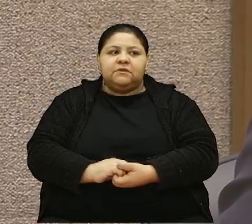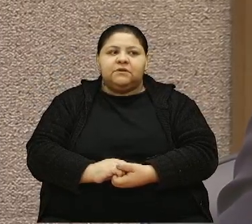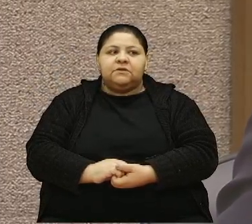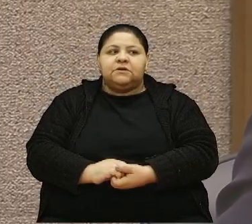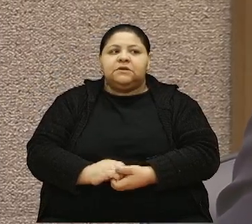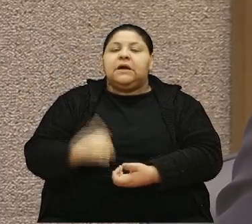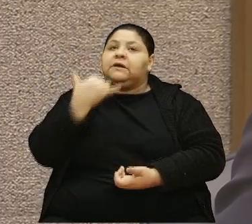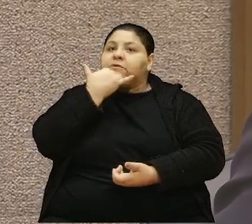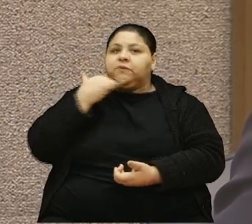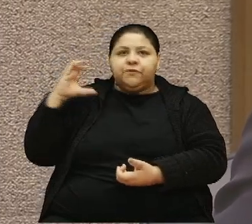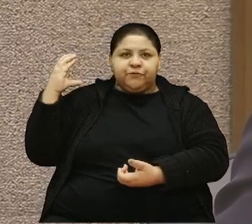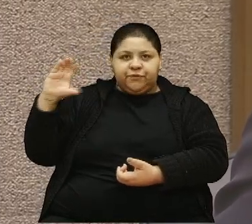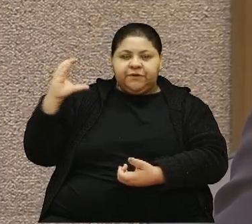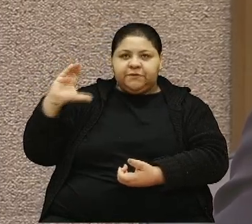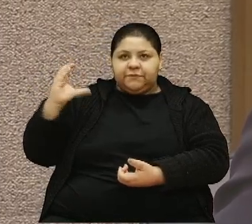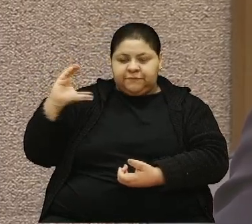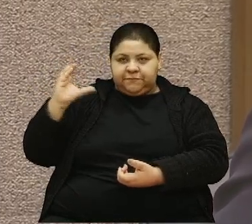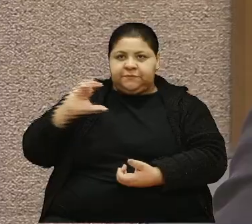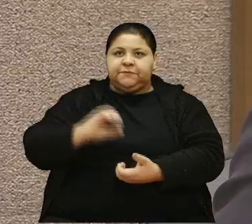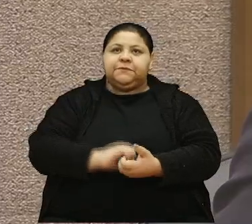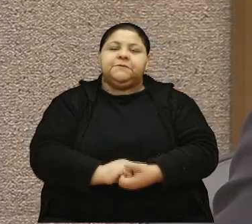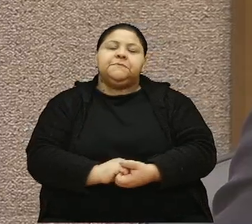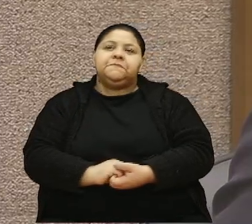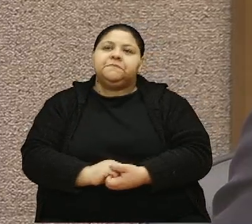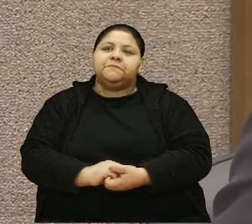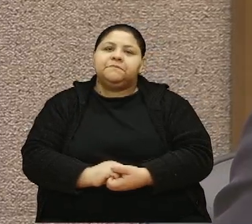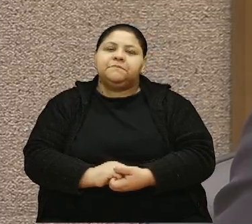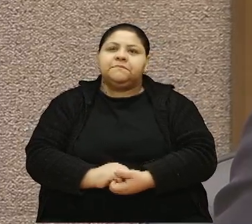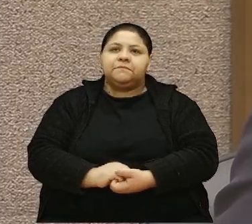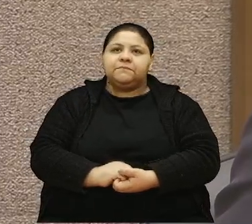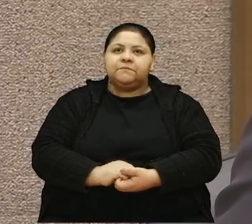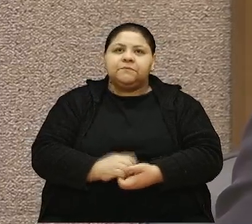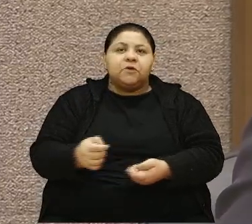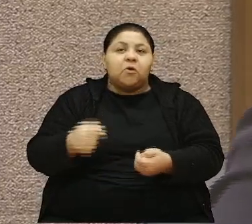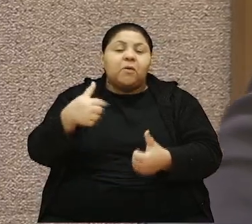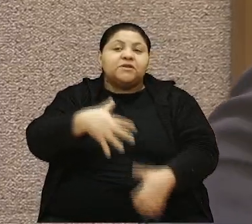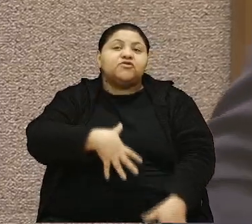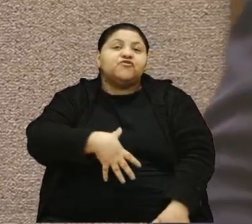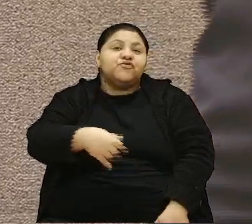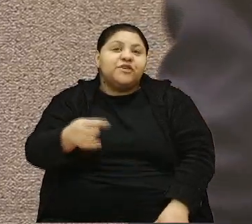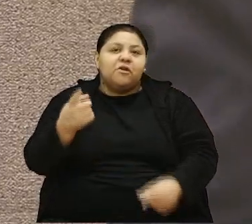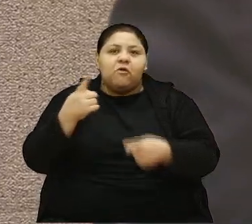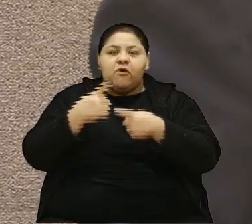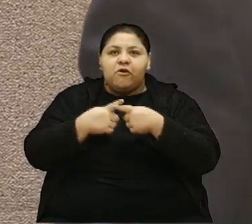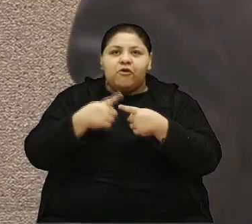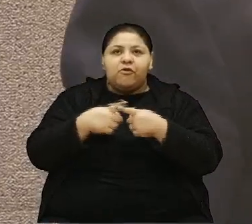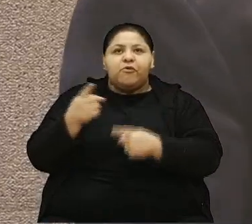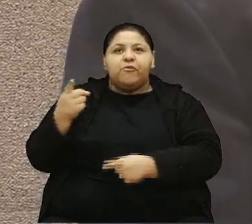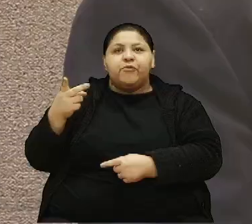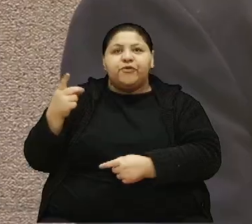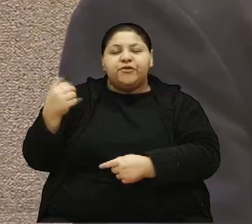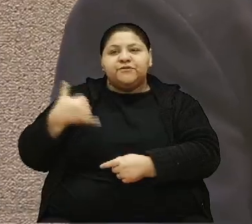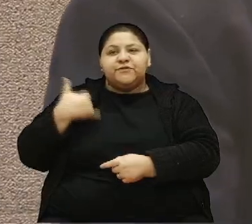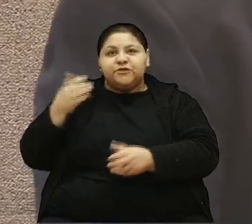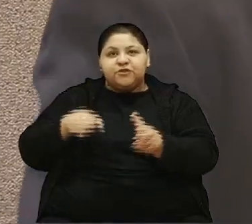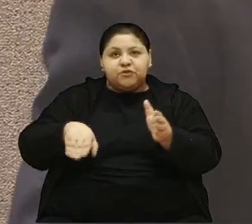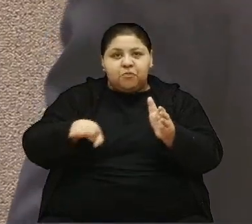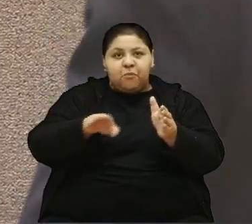Alexandre Varela Rabelo, É quase um filho, porque veio com 12 anos morar na minha